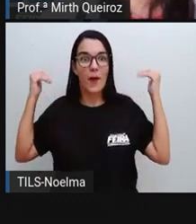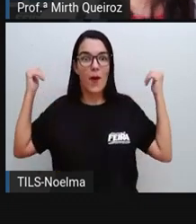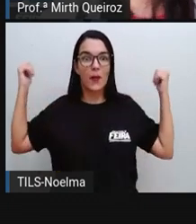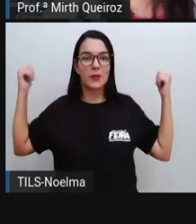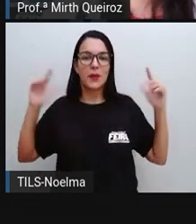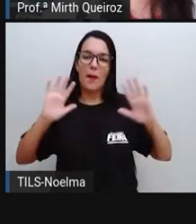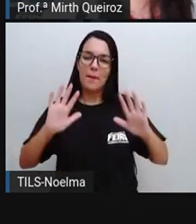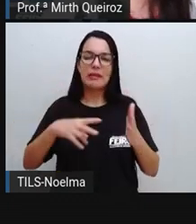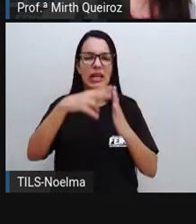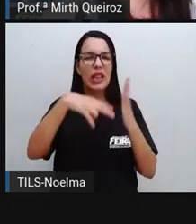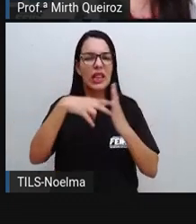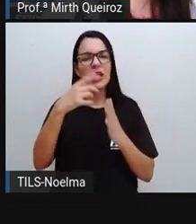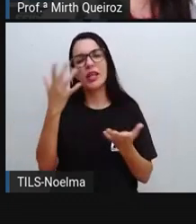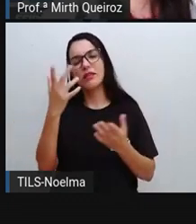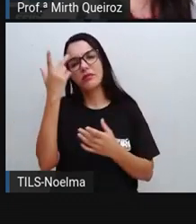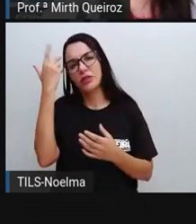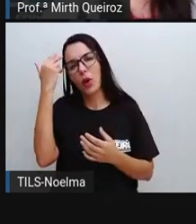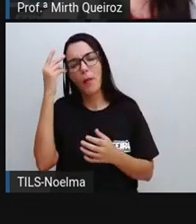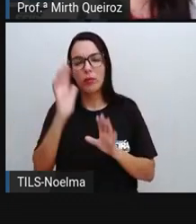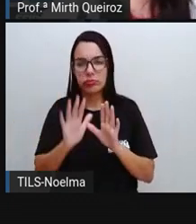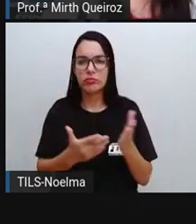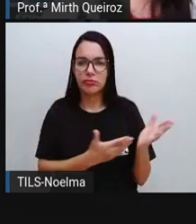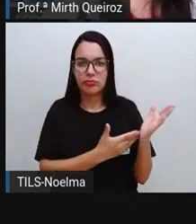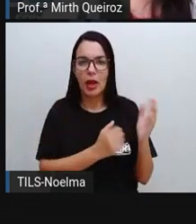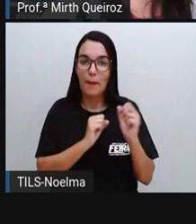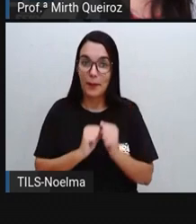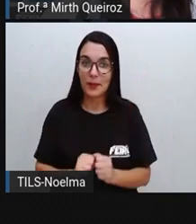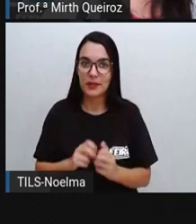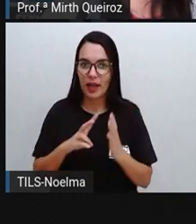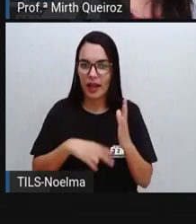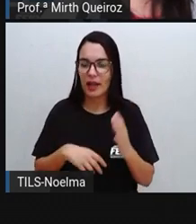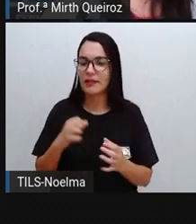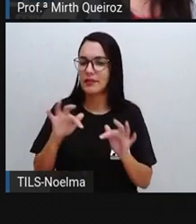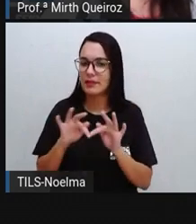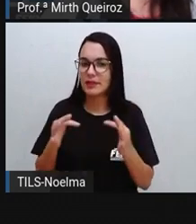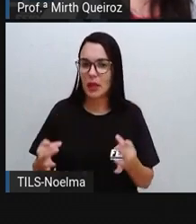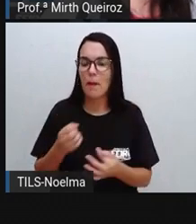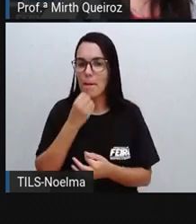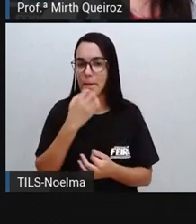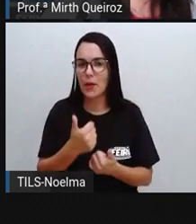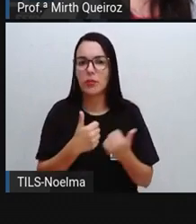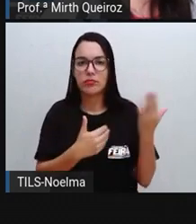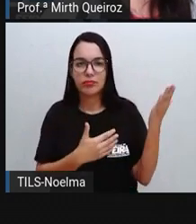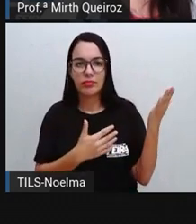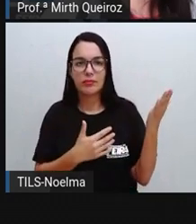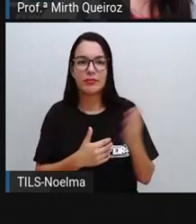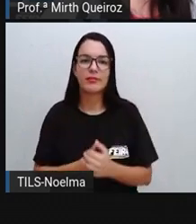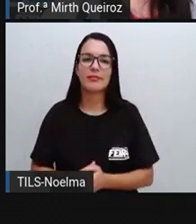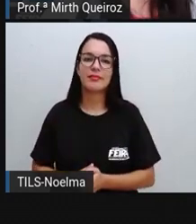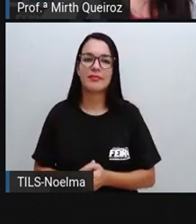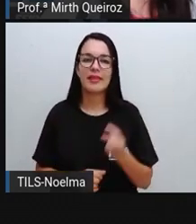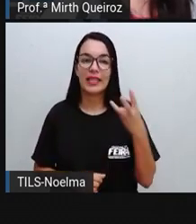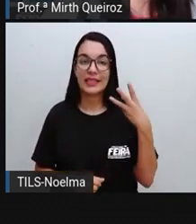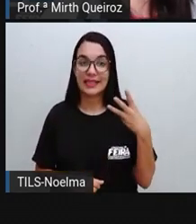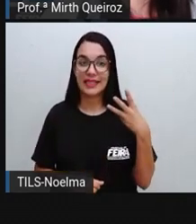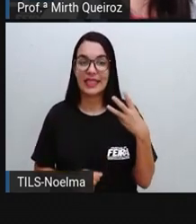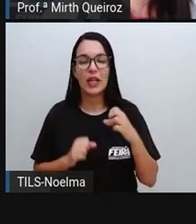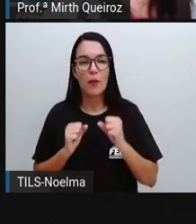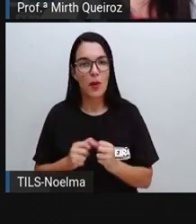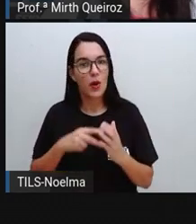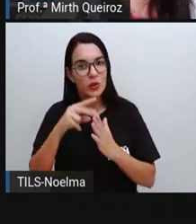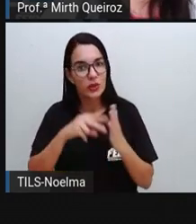porém não são tão comuns aí de se lerem, né, nas escolas. O Gato de Botas, a Gata Borralheira e Alice no País das